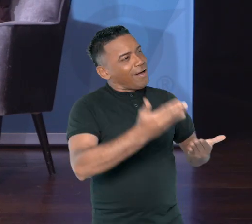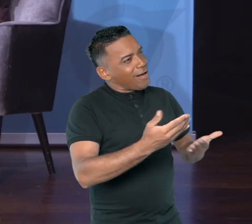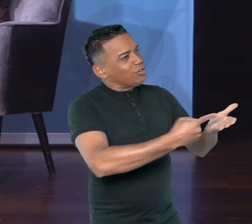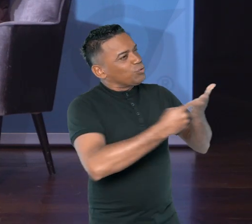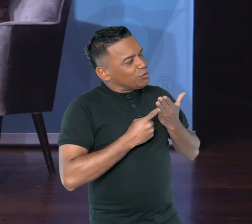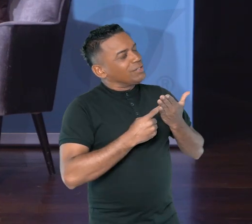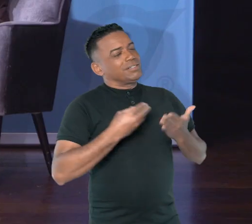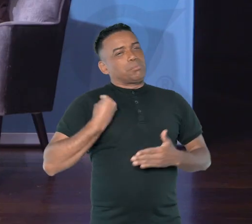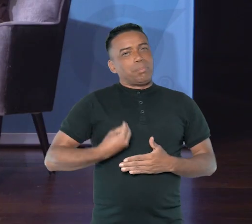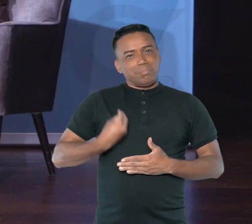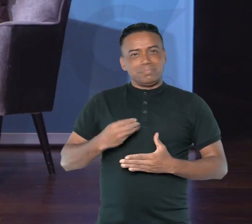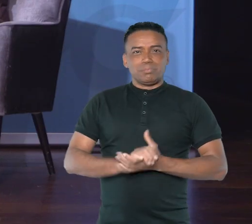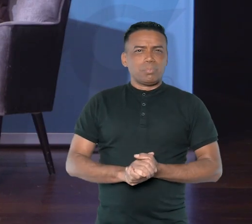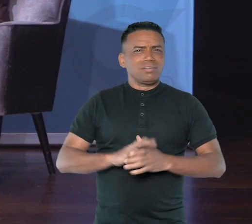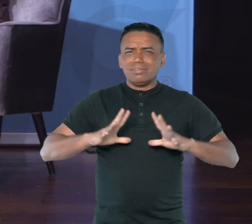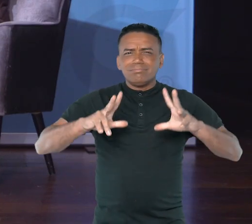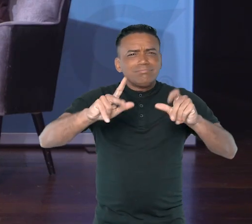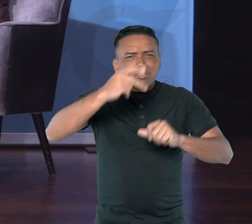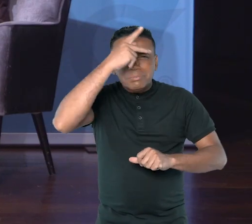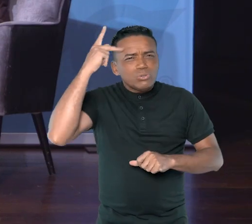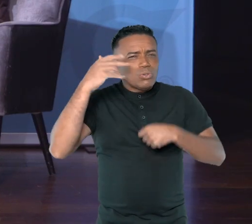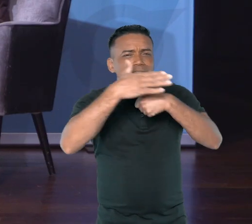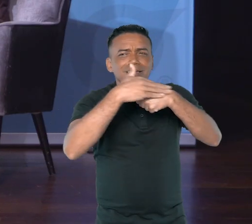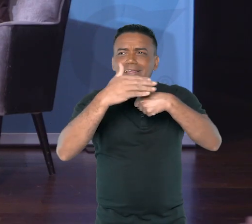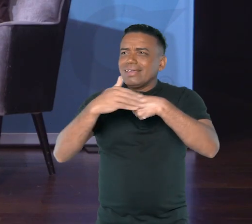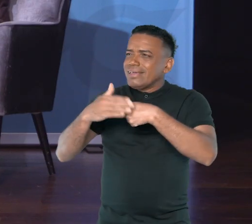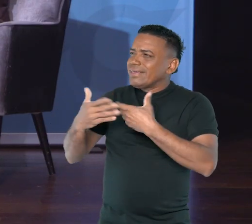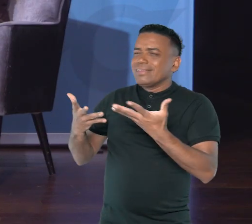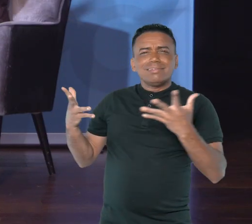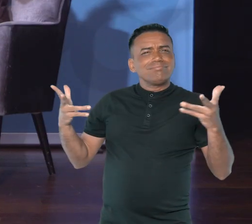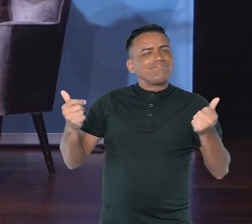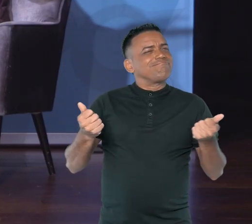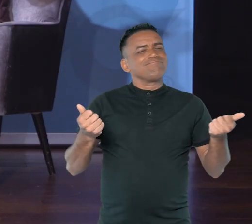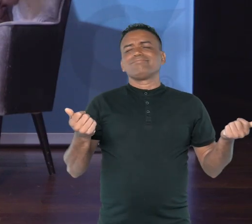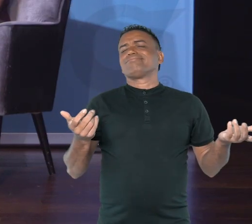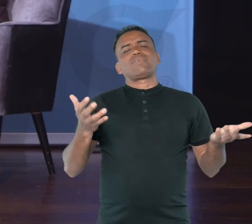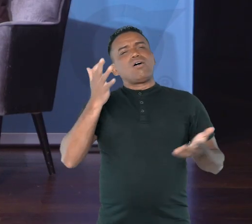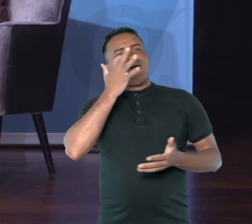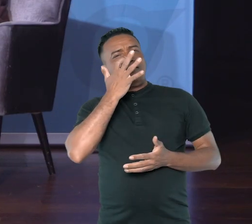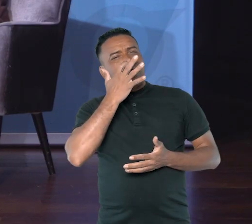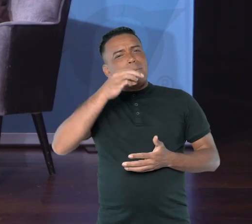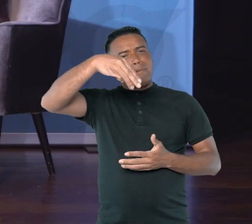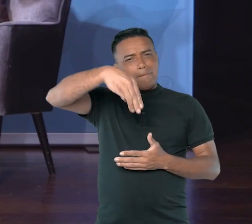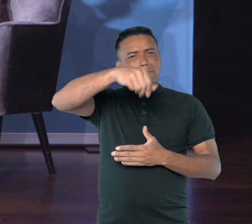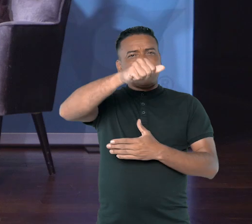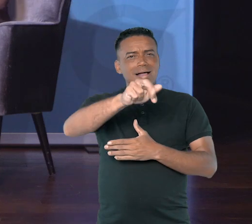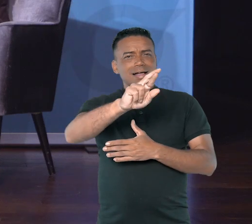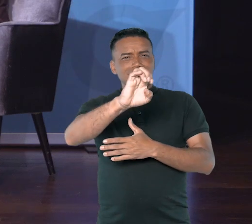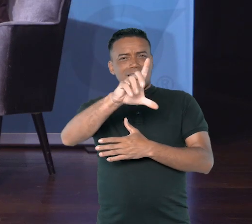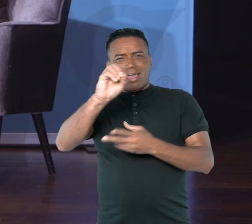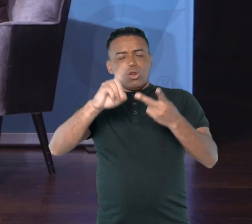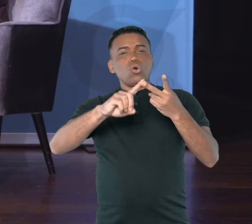presença. Tanta gente querida, tanta gente querida, ilustre. Obrigada. Olha só, Kiko, Carlos Marcelo,